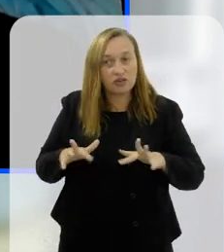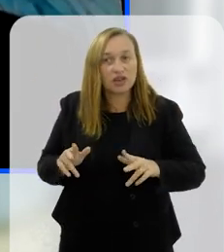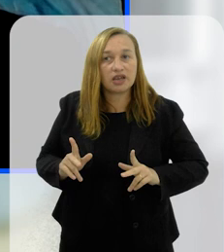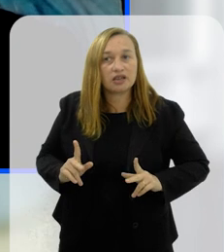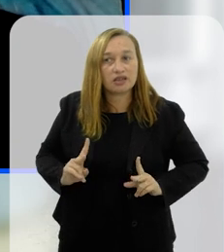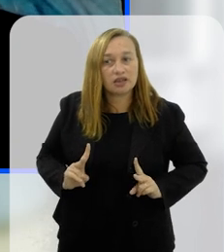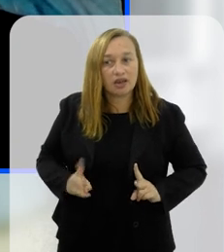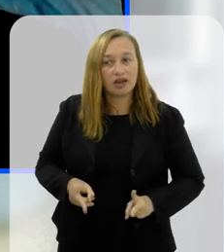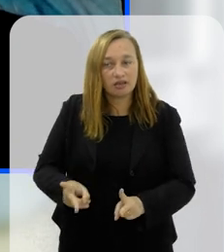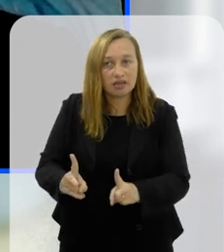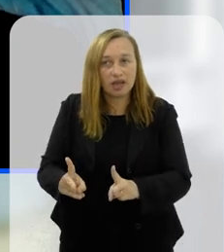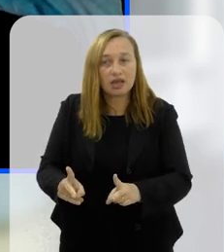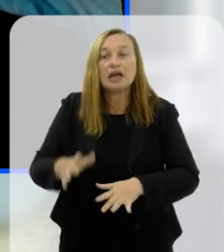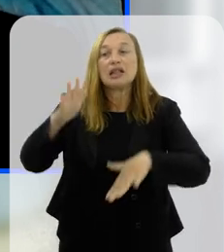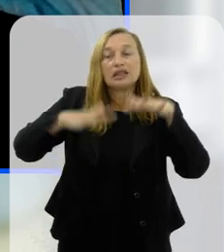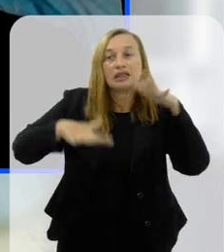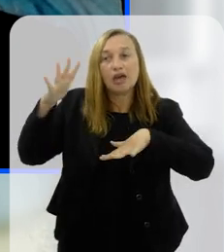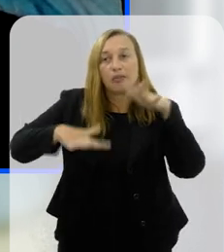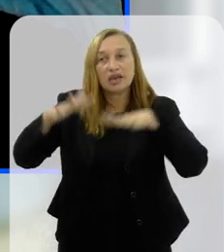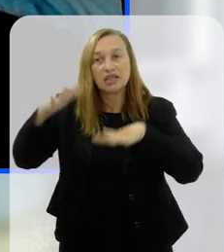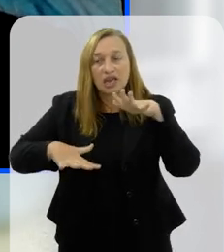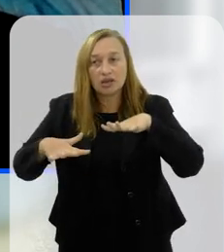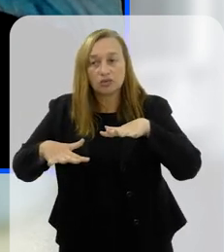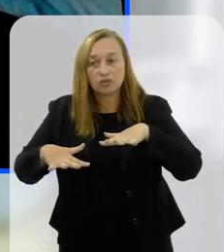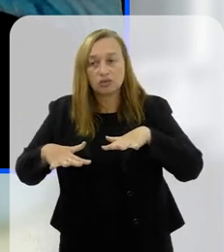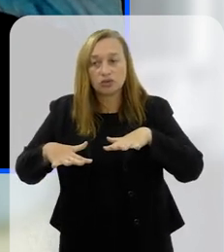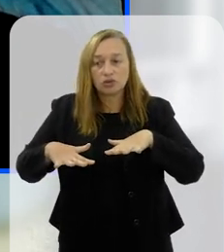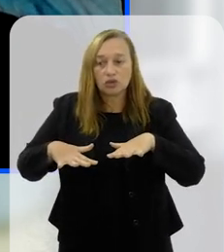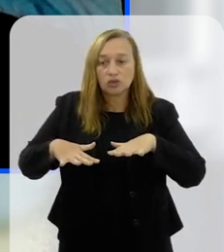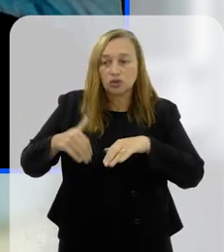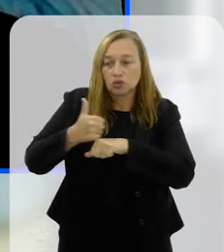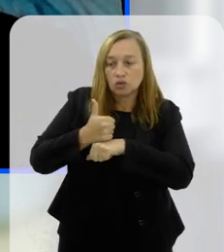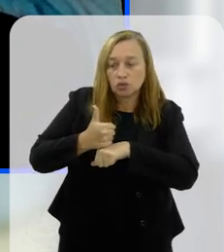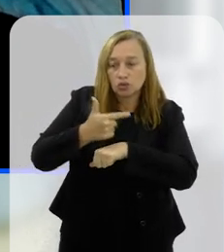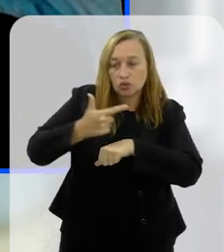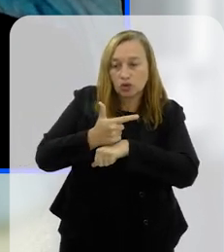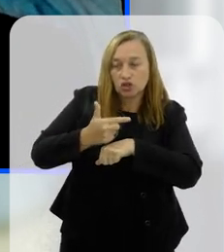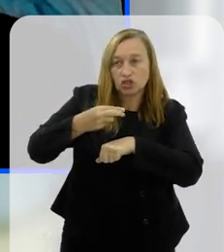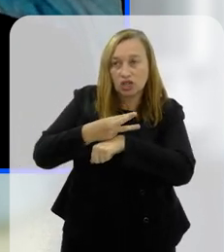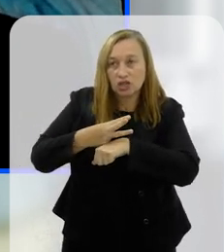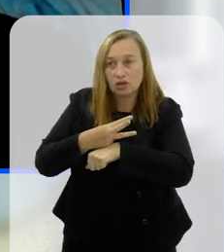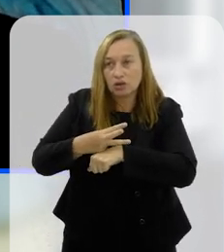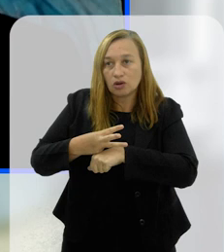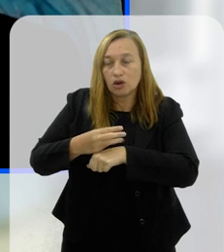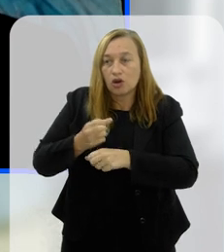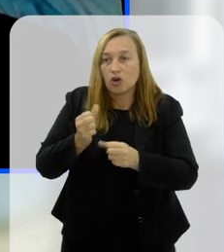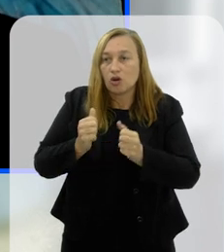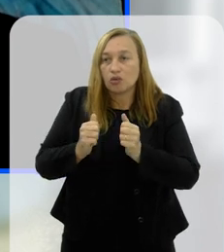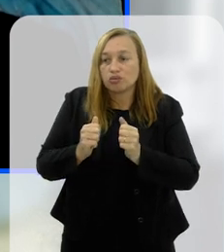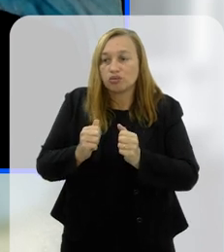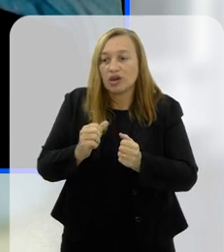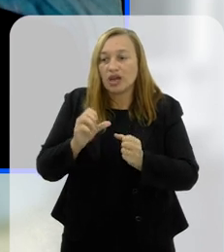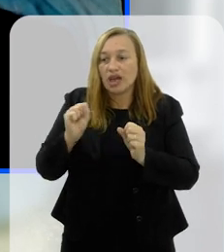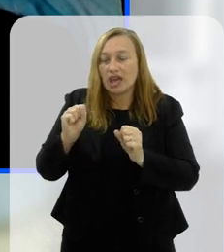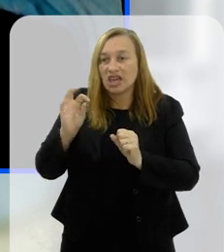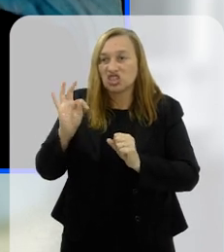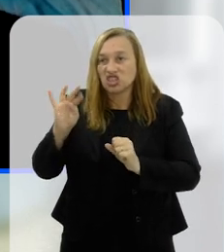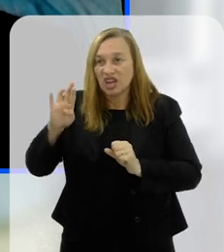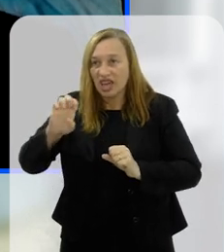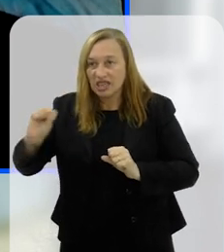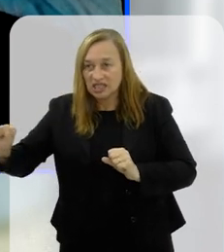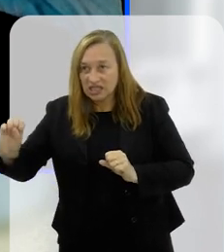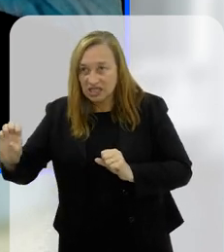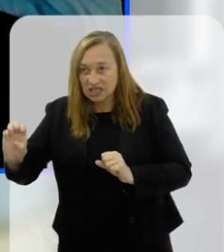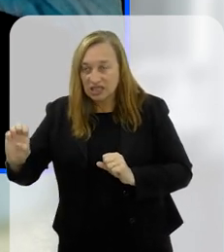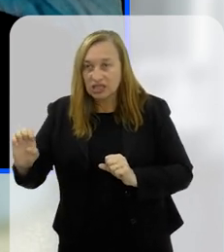sempre Então dependendo do do nível de suporte É o estresse das famílias é muito grande e